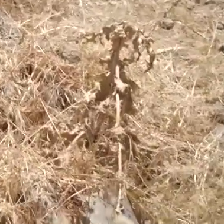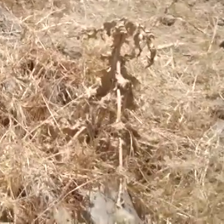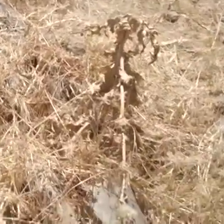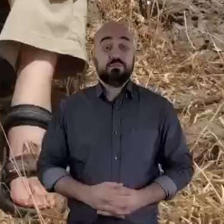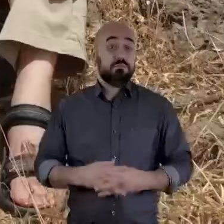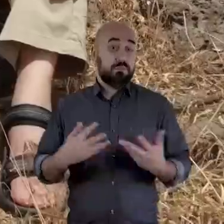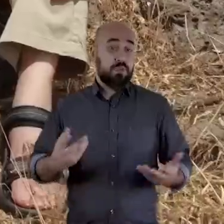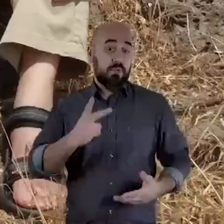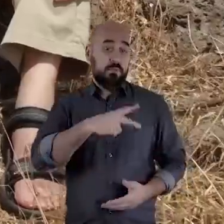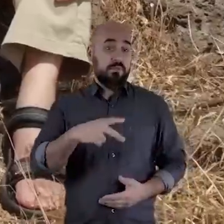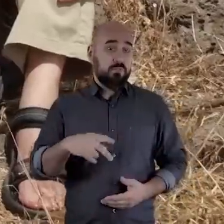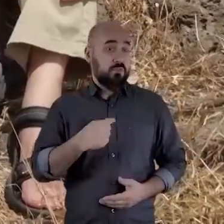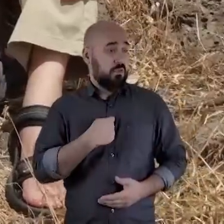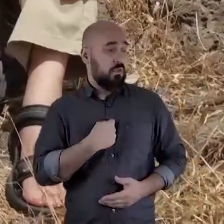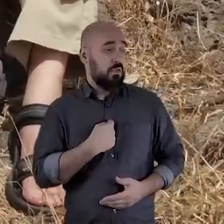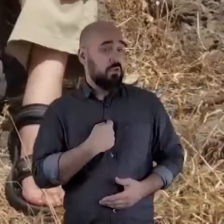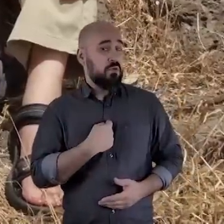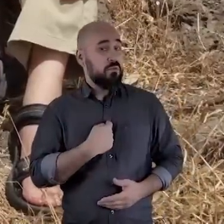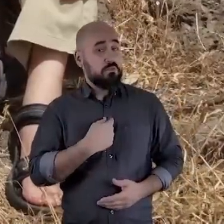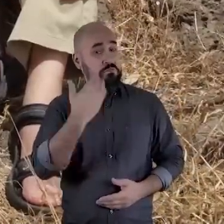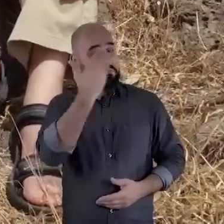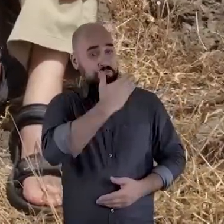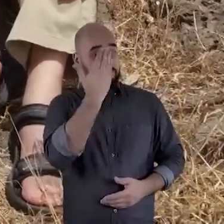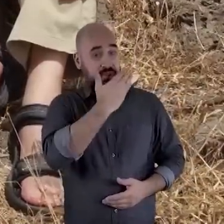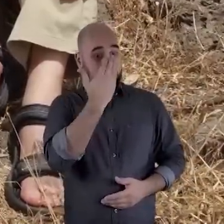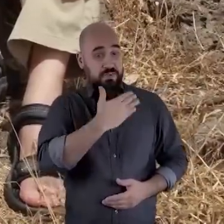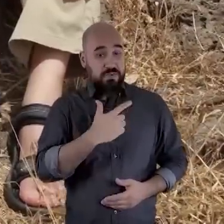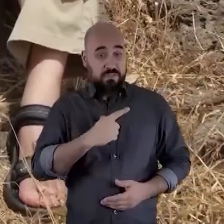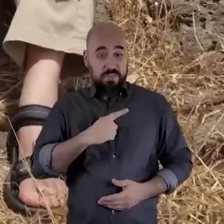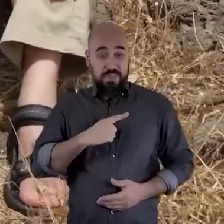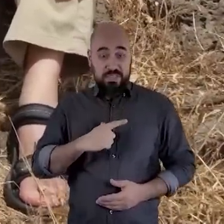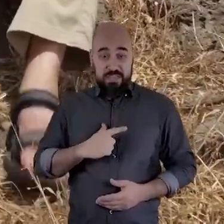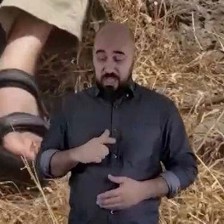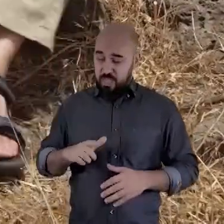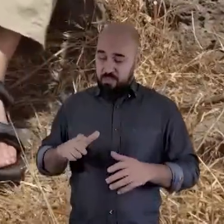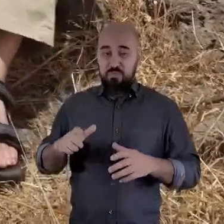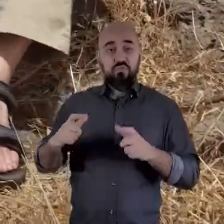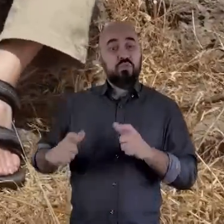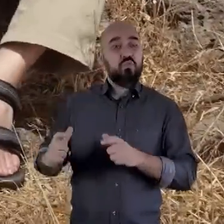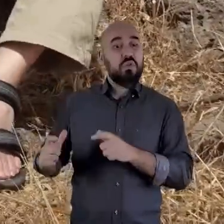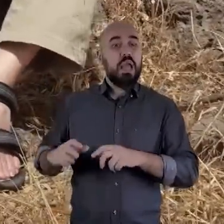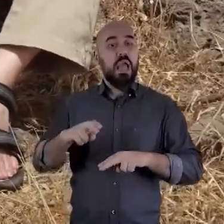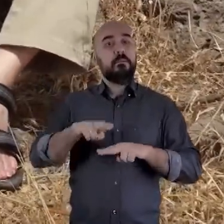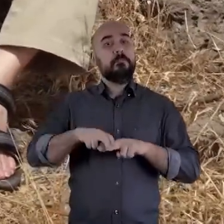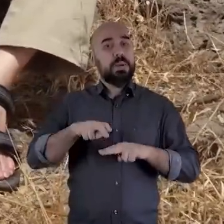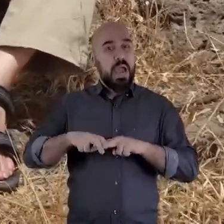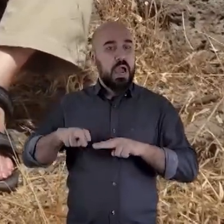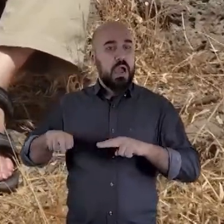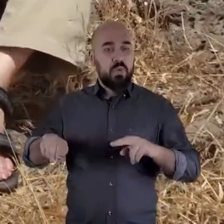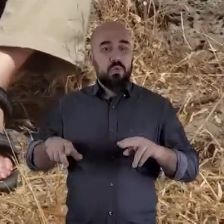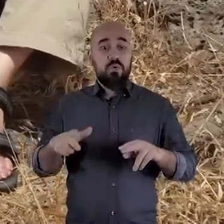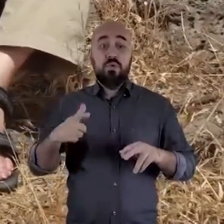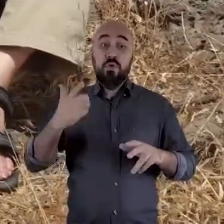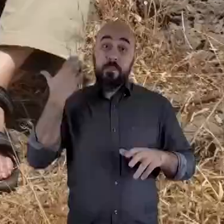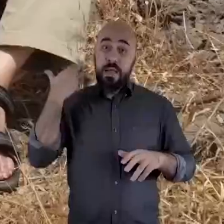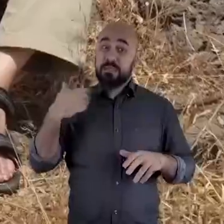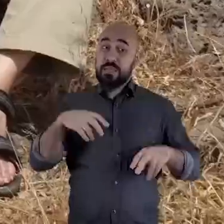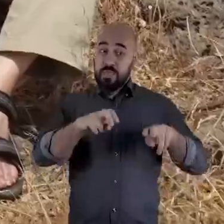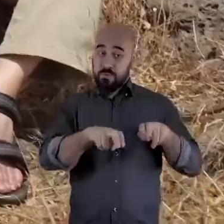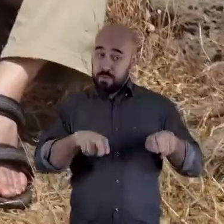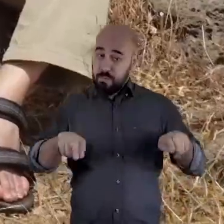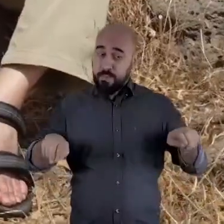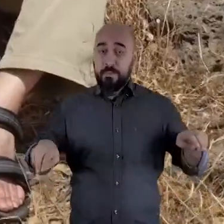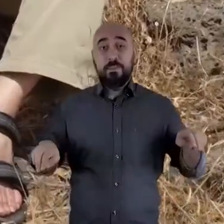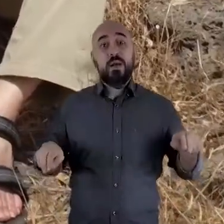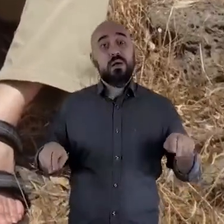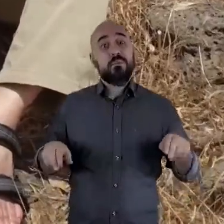Professor, eu estou feliz porque realmente ele me trouxe, eu não tinha visto antes. Aqui você tem os nichos, os bancos, onde os anciãos se